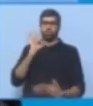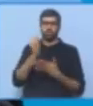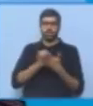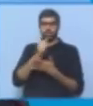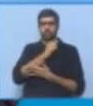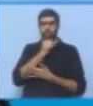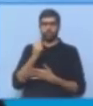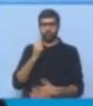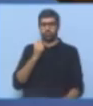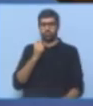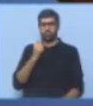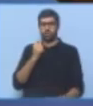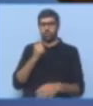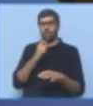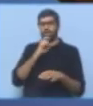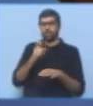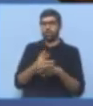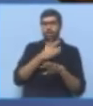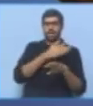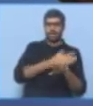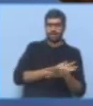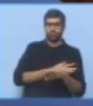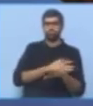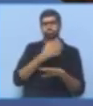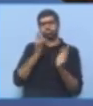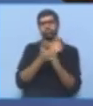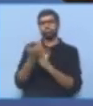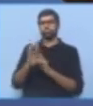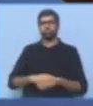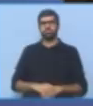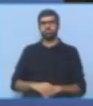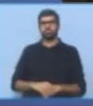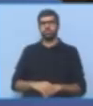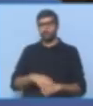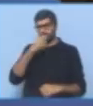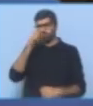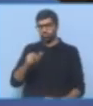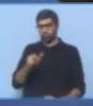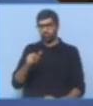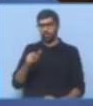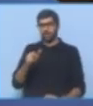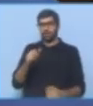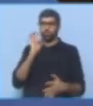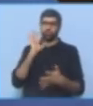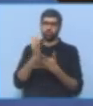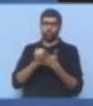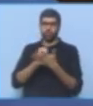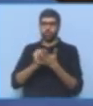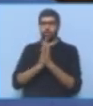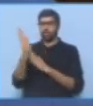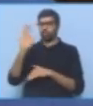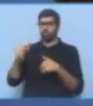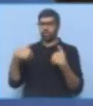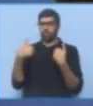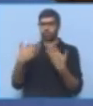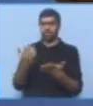sofredor pré-anuncia Jesus. Isto é alguém que vai, como servo de Deus, vai se pôr ao serviço de toda a